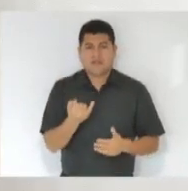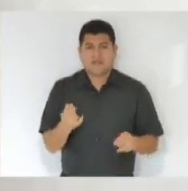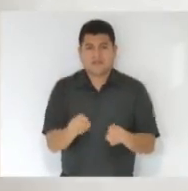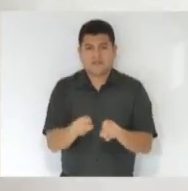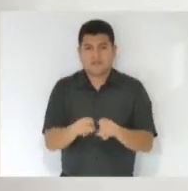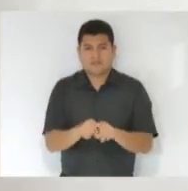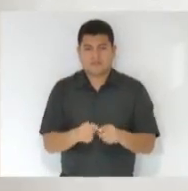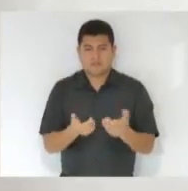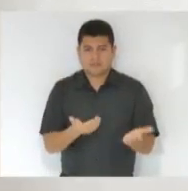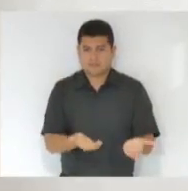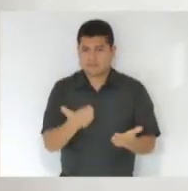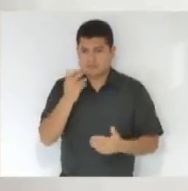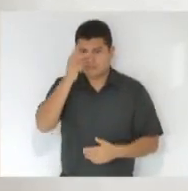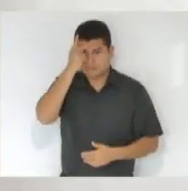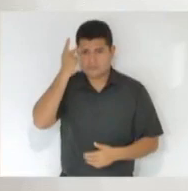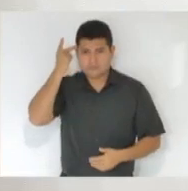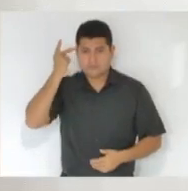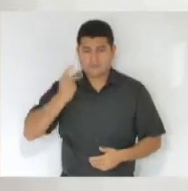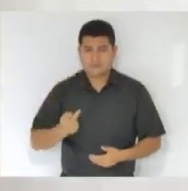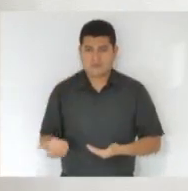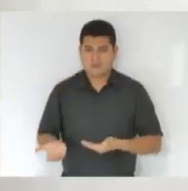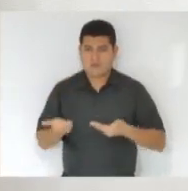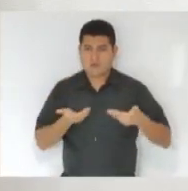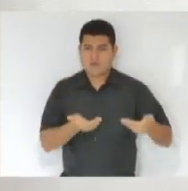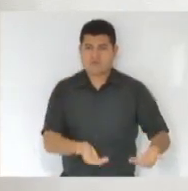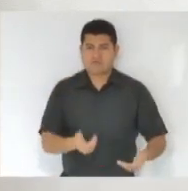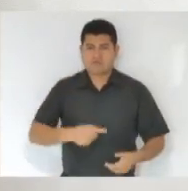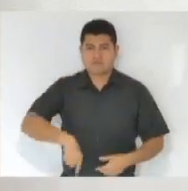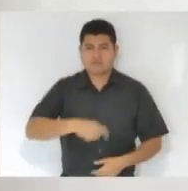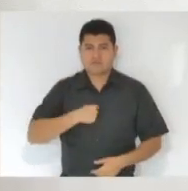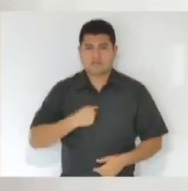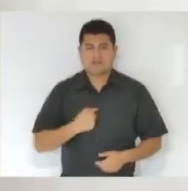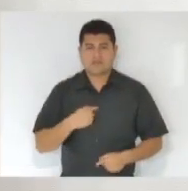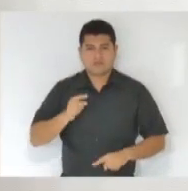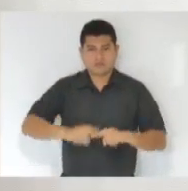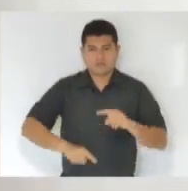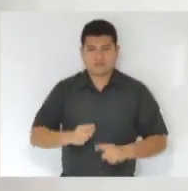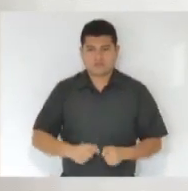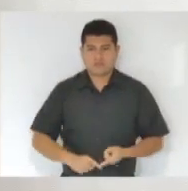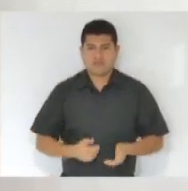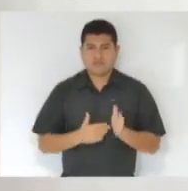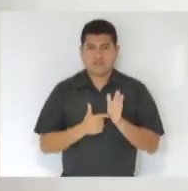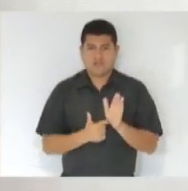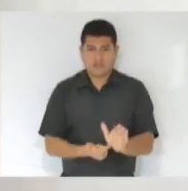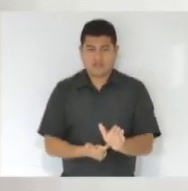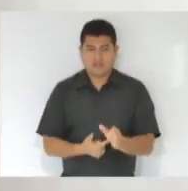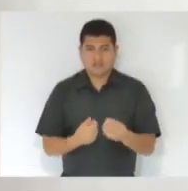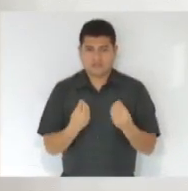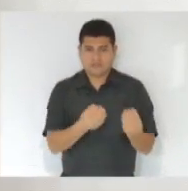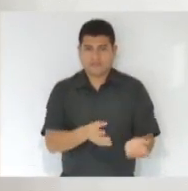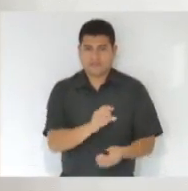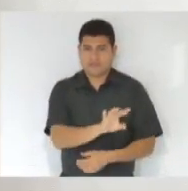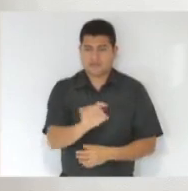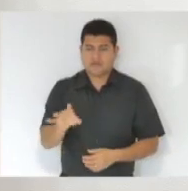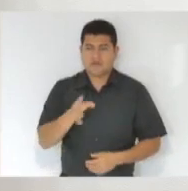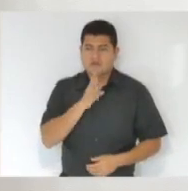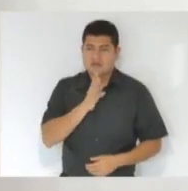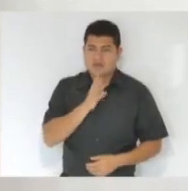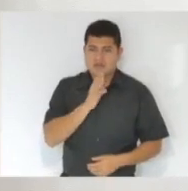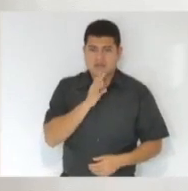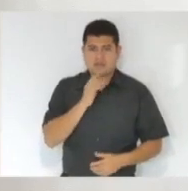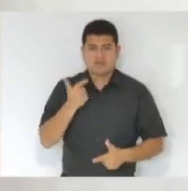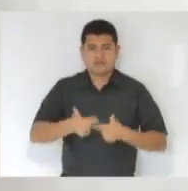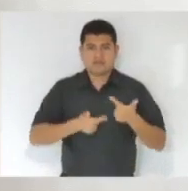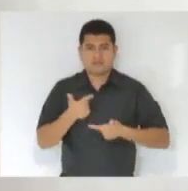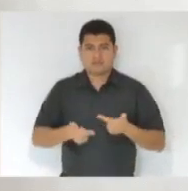fez o convite para aqui estar. E vamos entregar depois o material a Vossas Excelências, para que Vossas Excelências possam conhecer o nosso trabalho em apoio